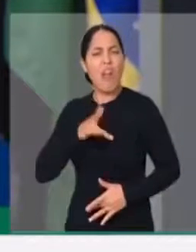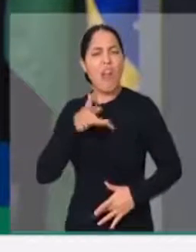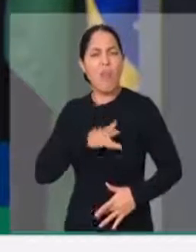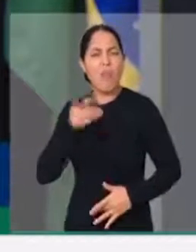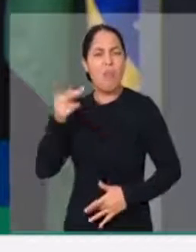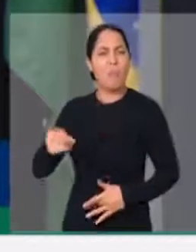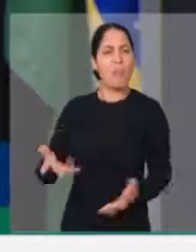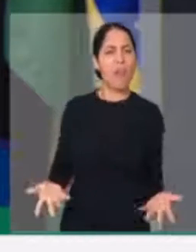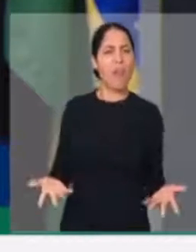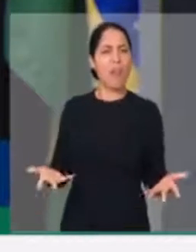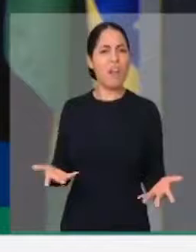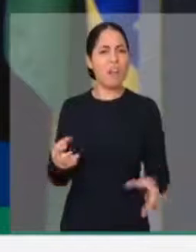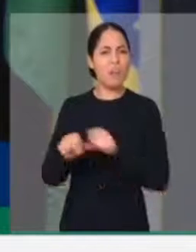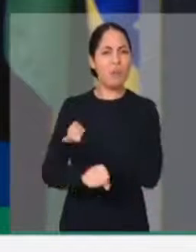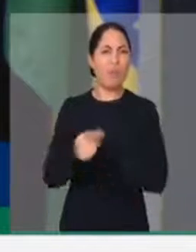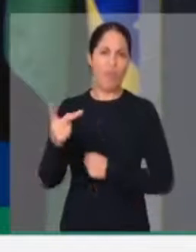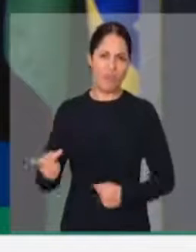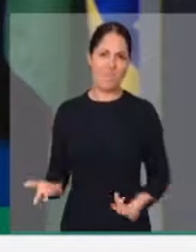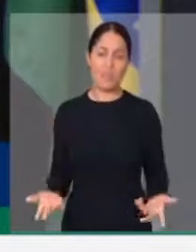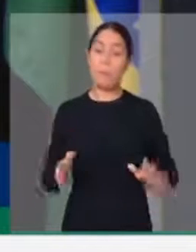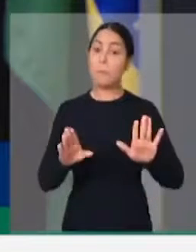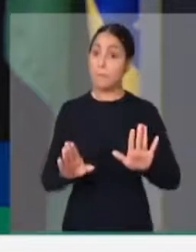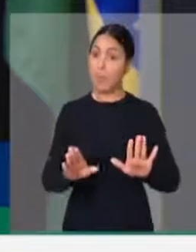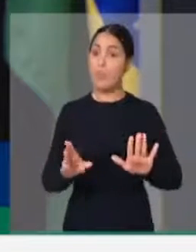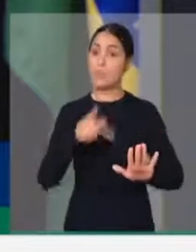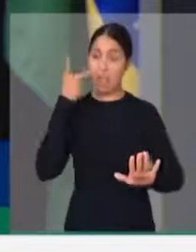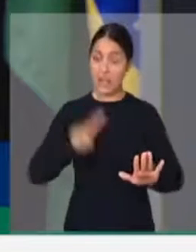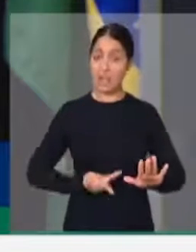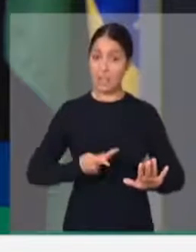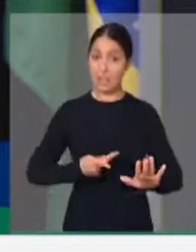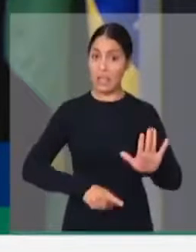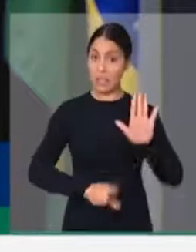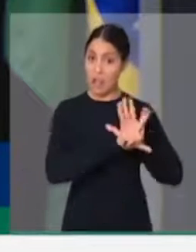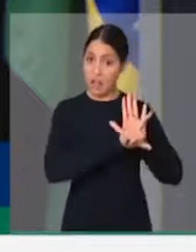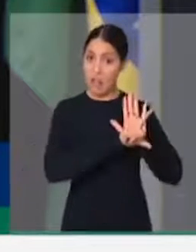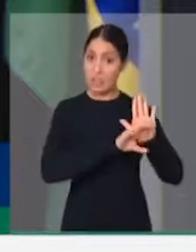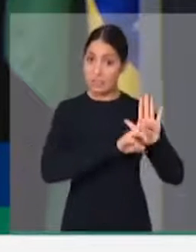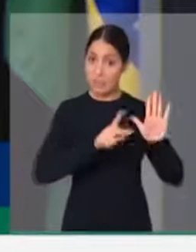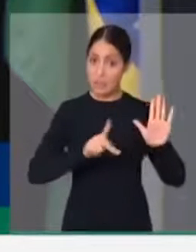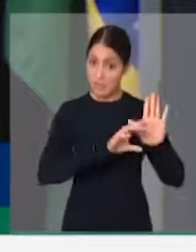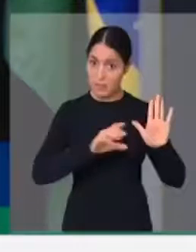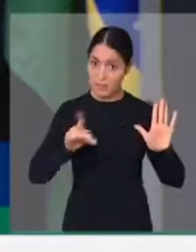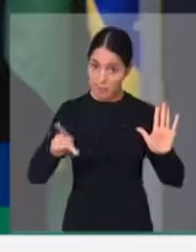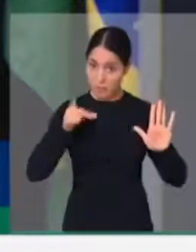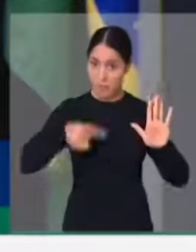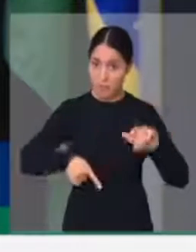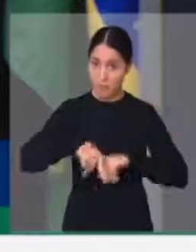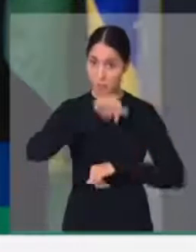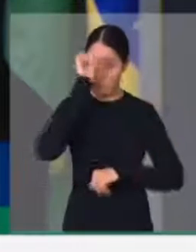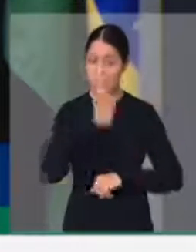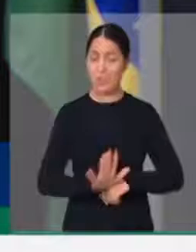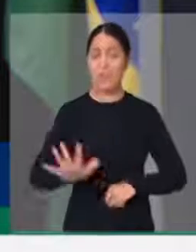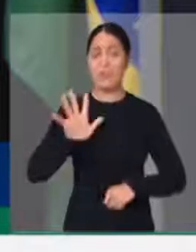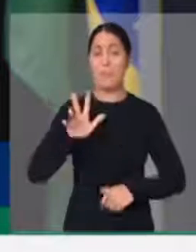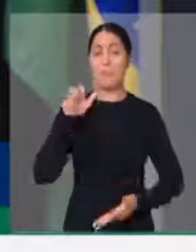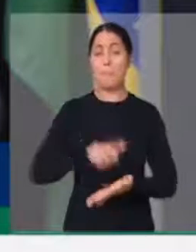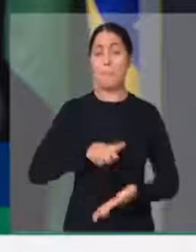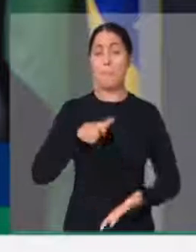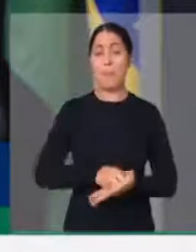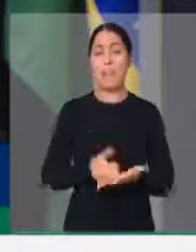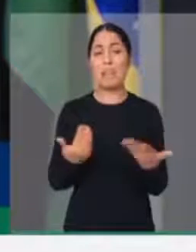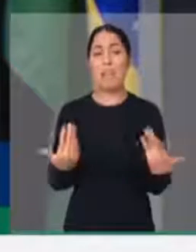contudo nosso ordenamento jurídico nós temos penas muito brandas